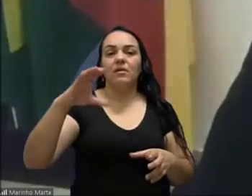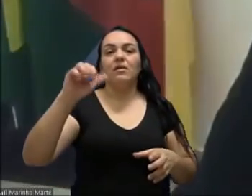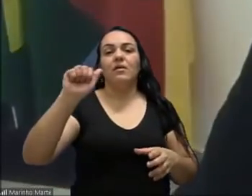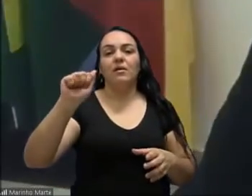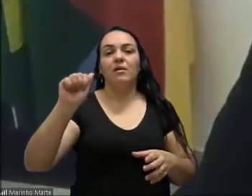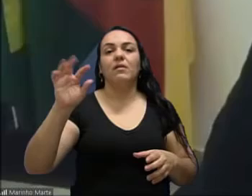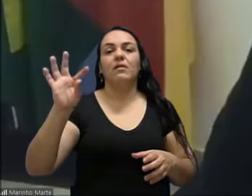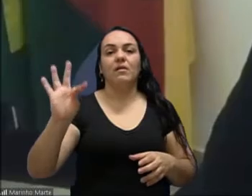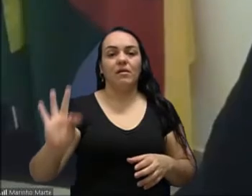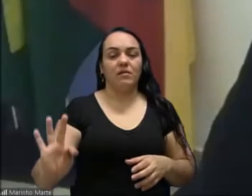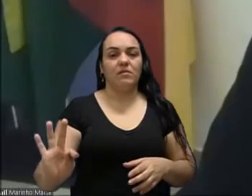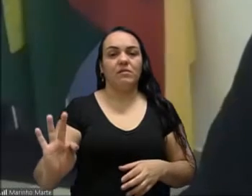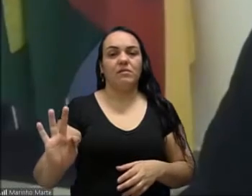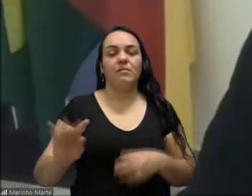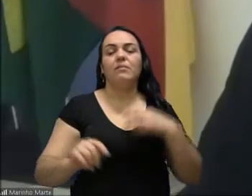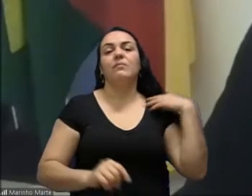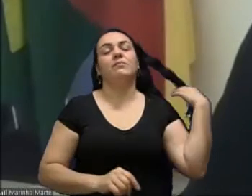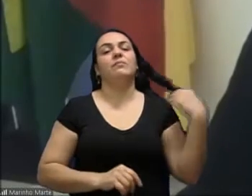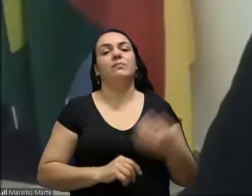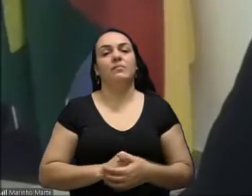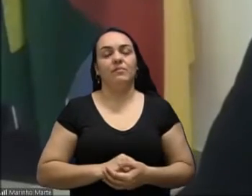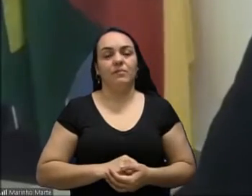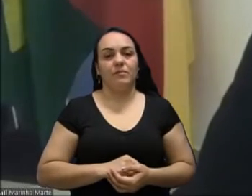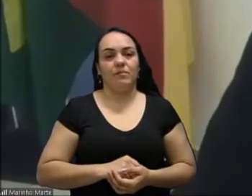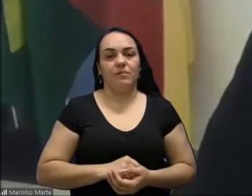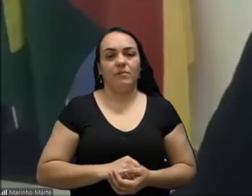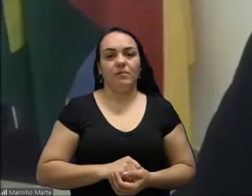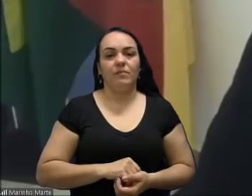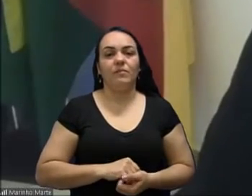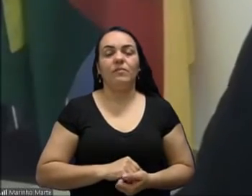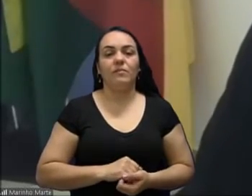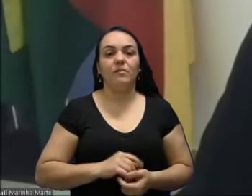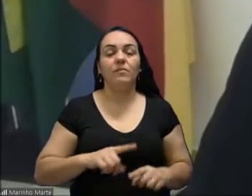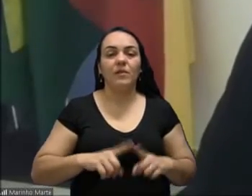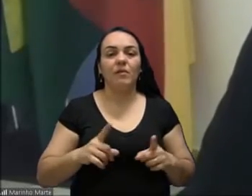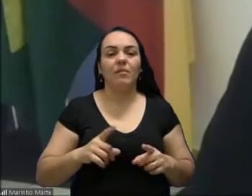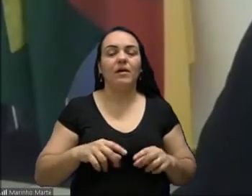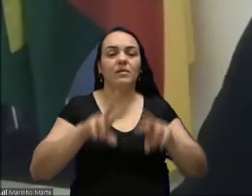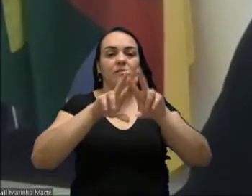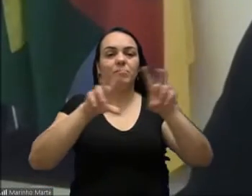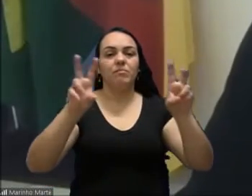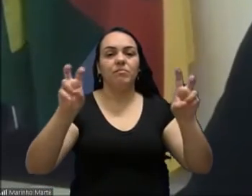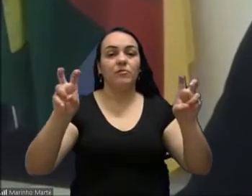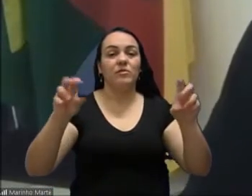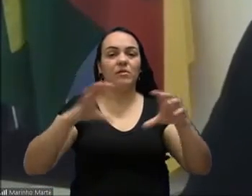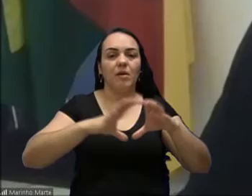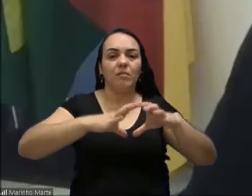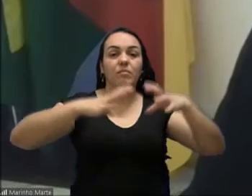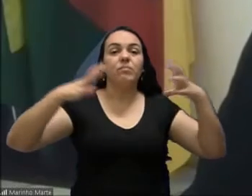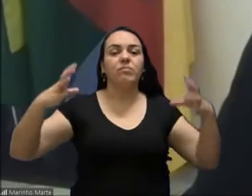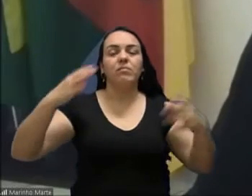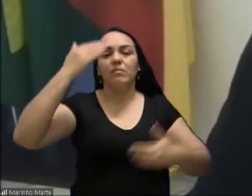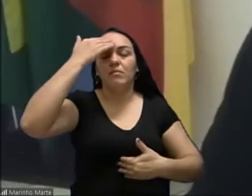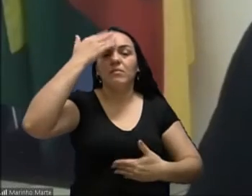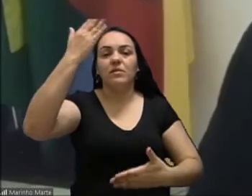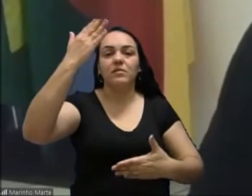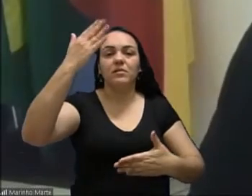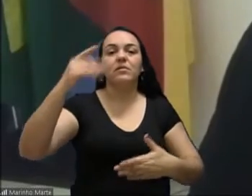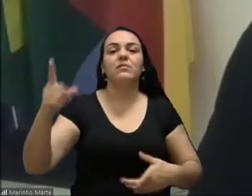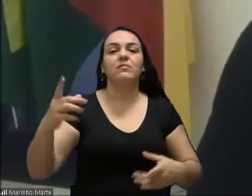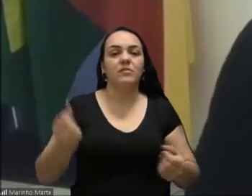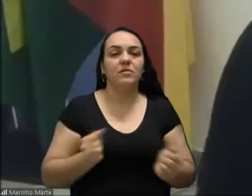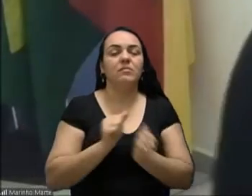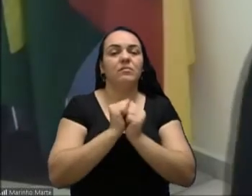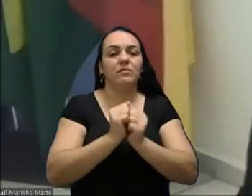de serviço ou ato de serviço então ela é mais abrangente mas eu agradeço a participação de vossa excelência